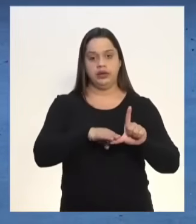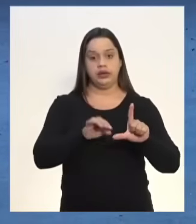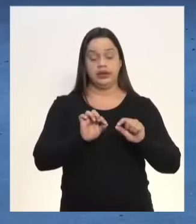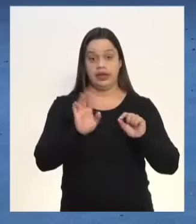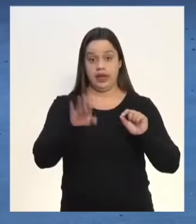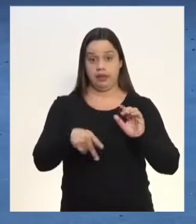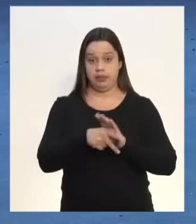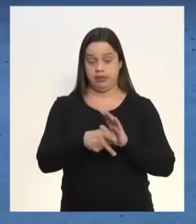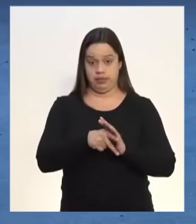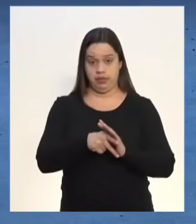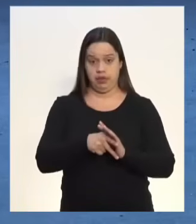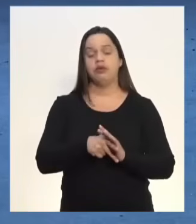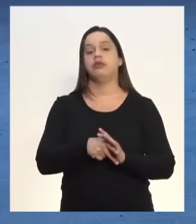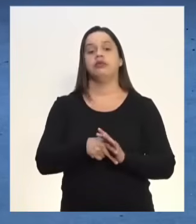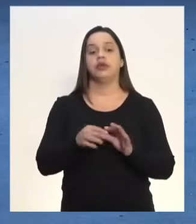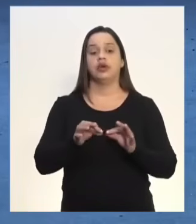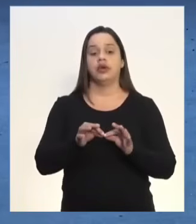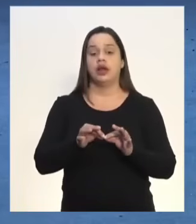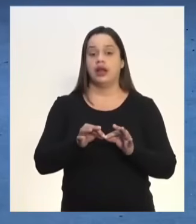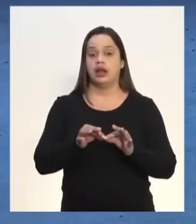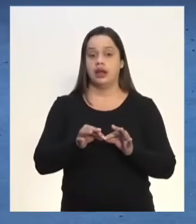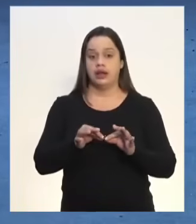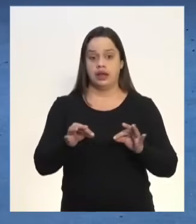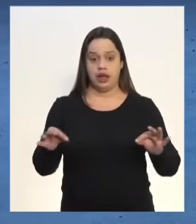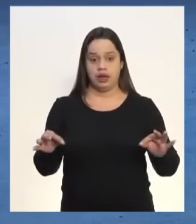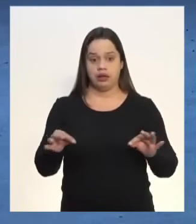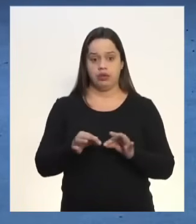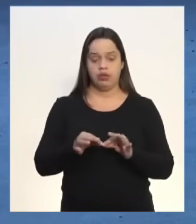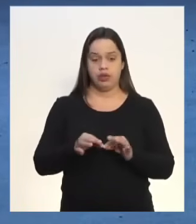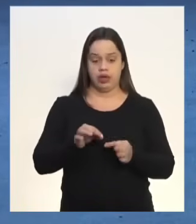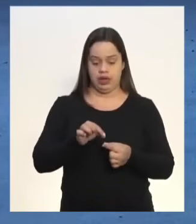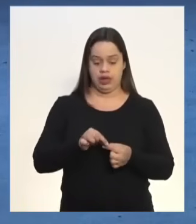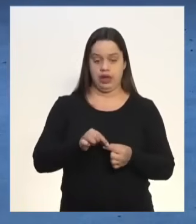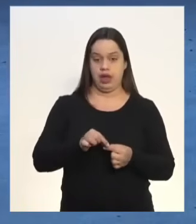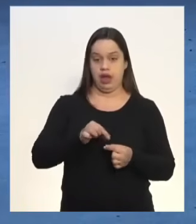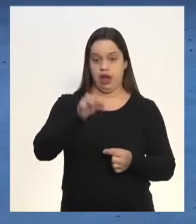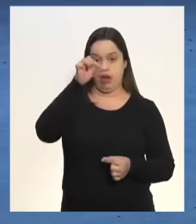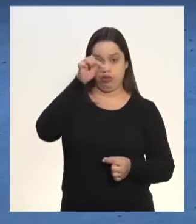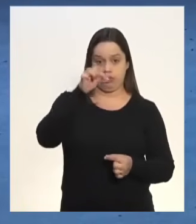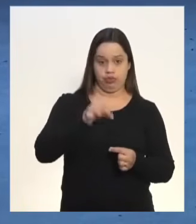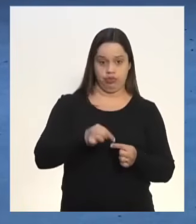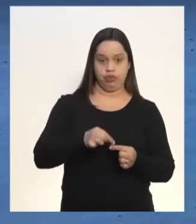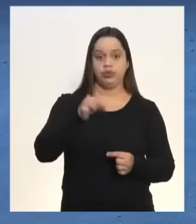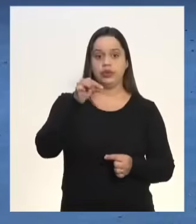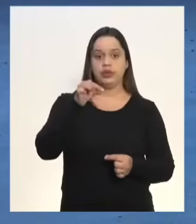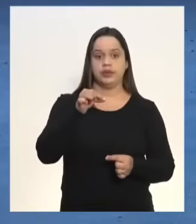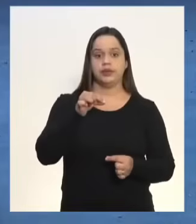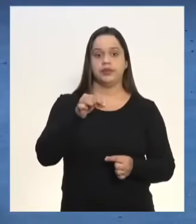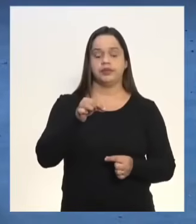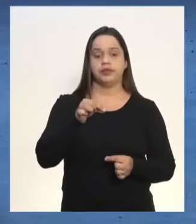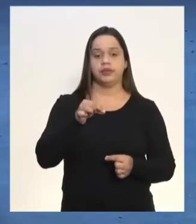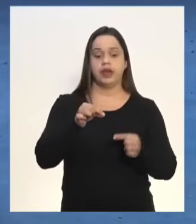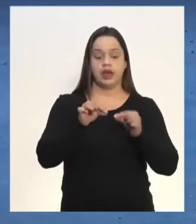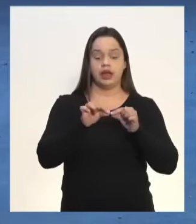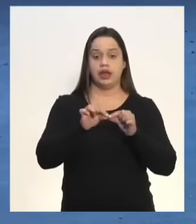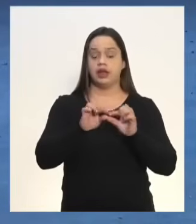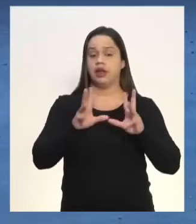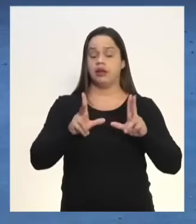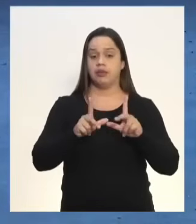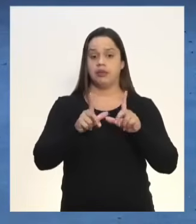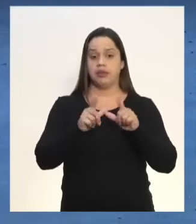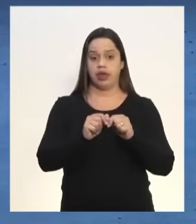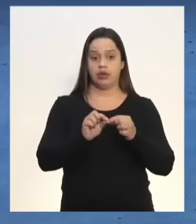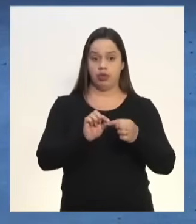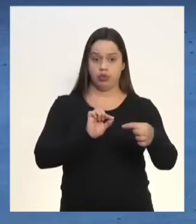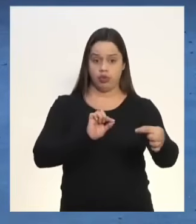largura, altura, obrigatoriamente, essa parte aqui, né, Ale? Então, isso. A altura e o comprimento. Então, ele